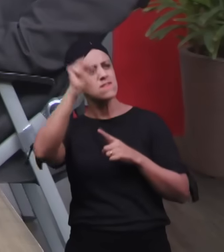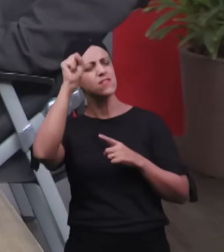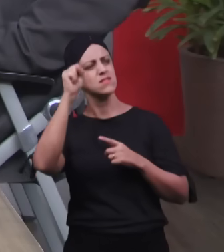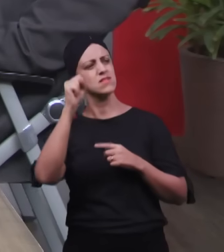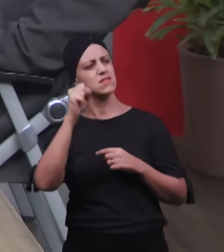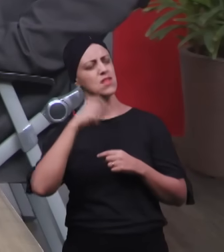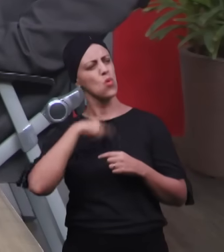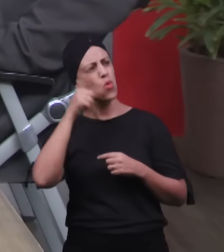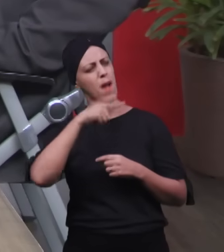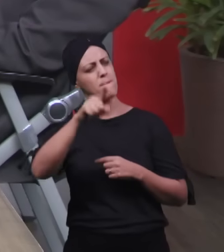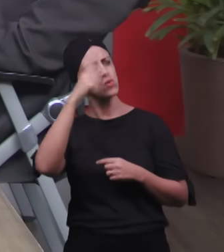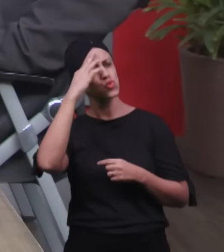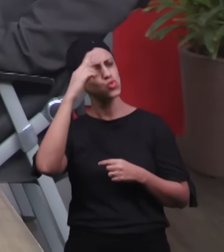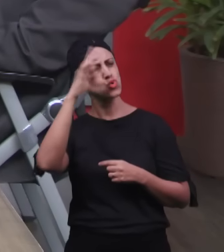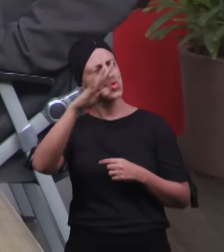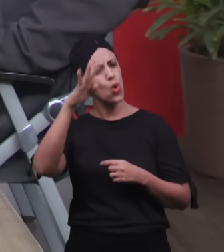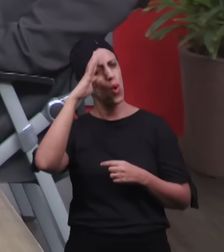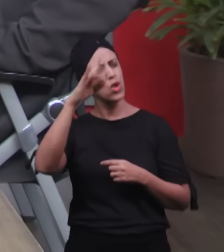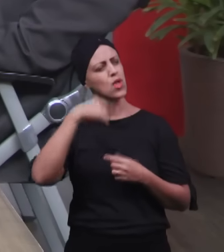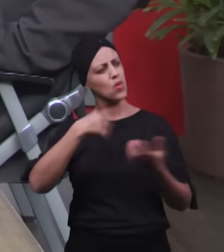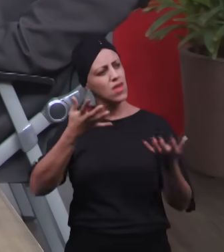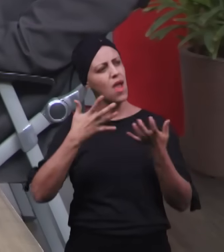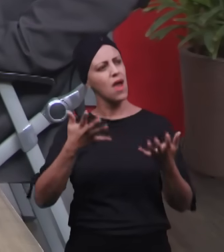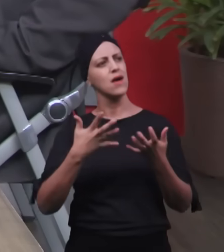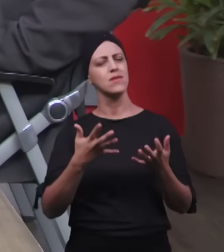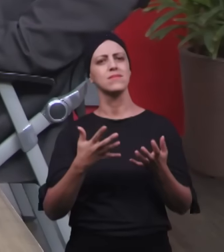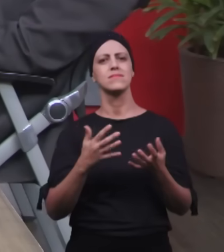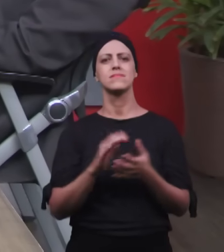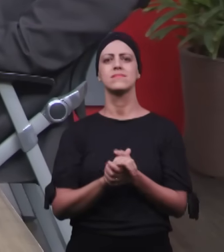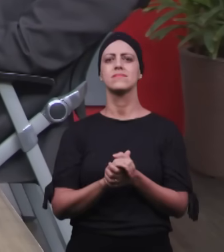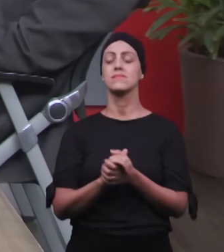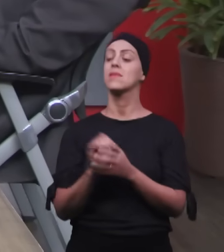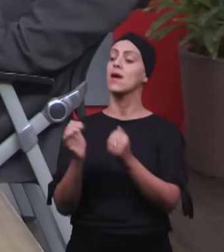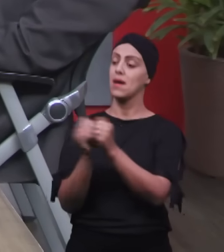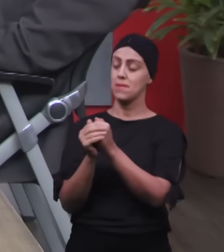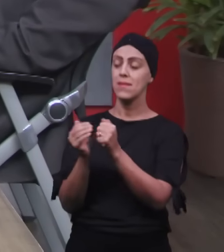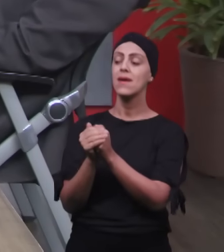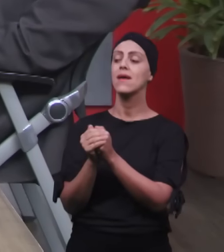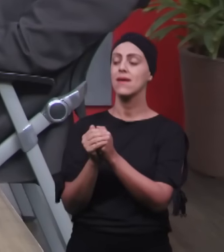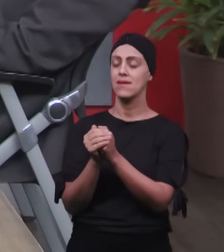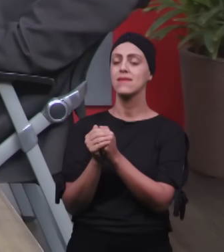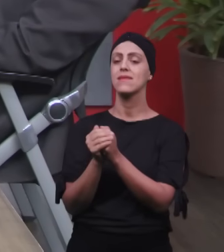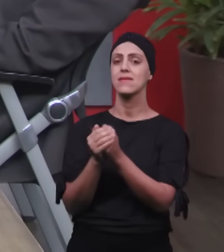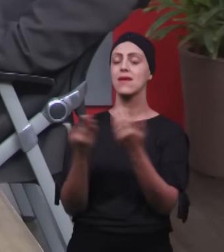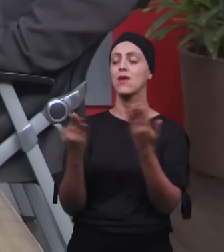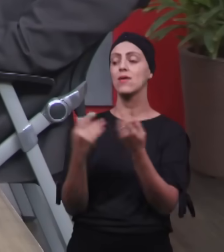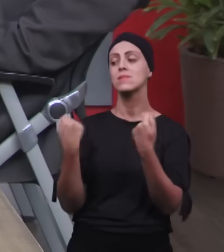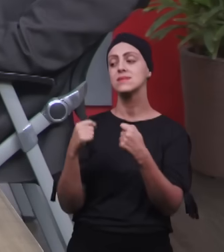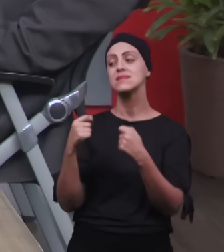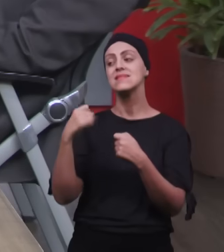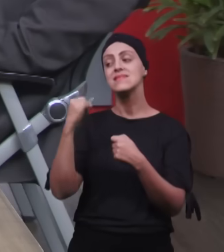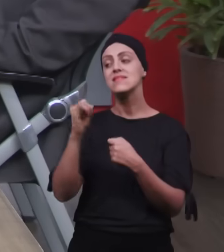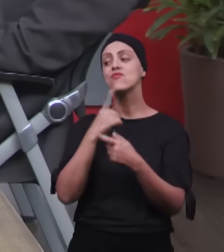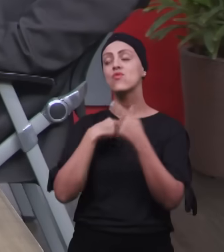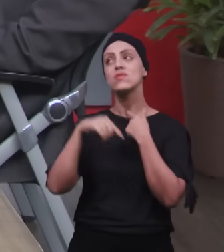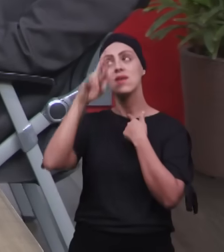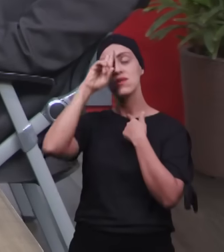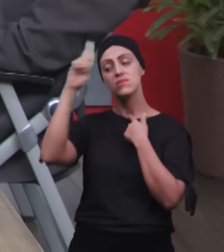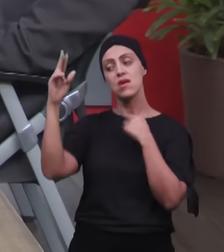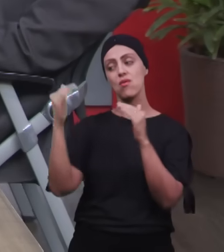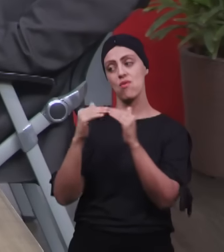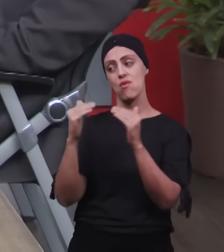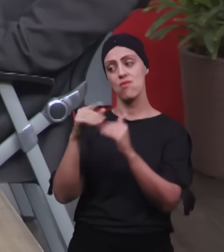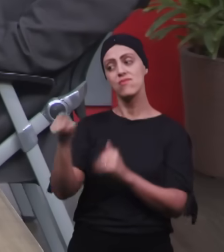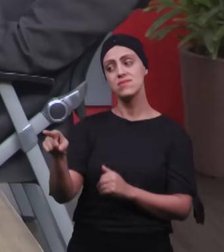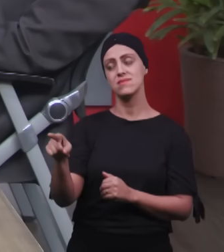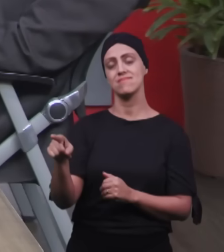aquela empresa é o meu sonho eu falei é seu sonho agora basta saber também se a vontade do Senhor